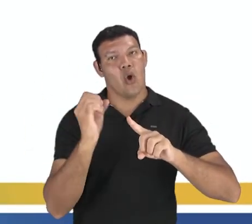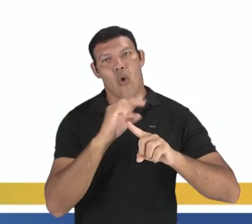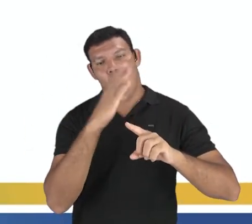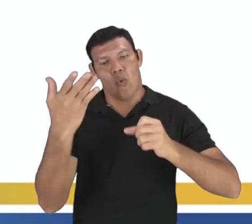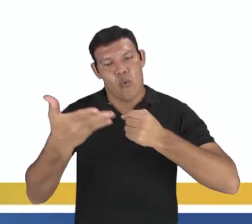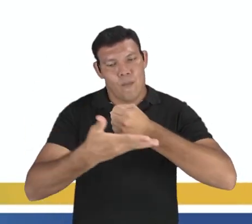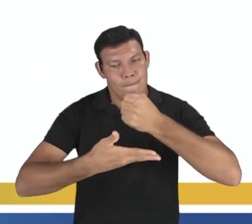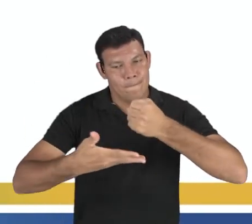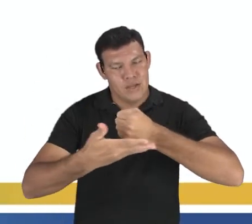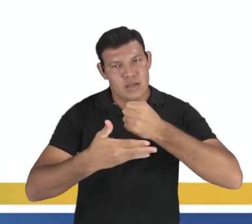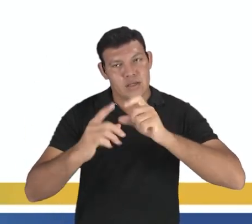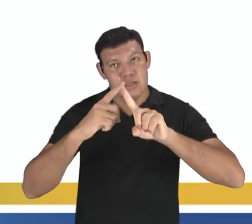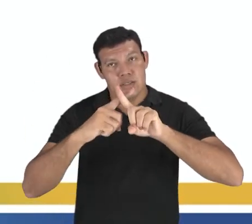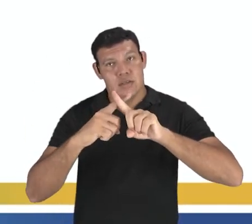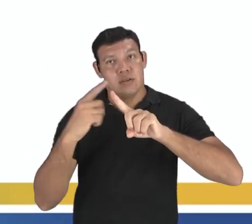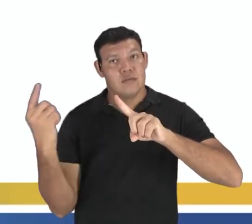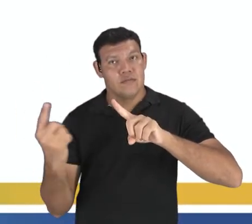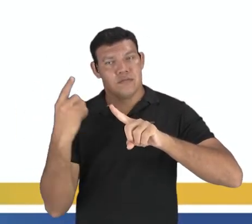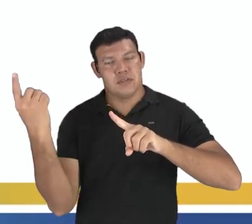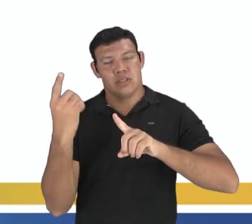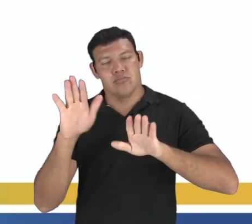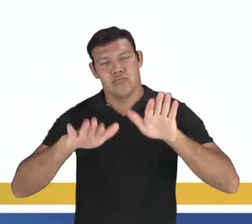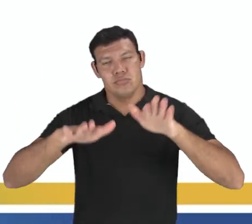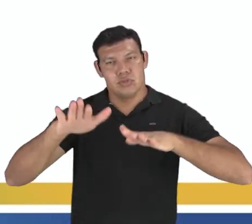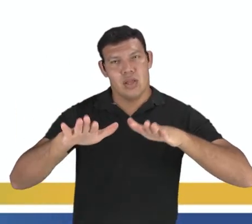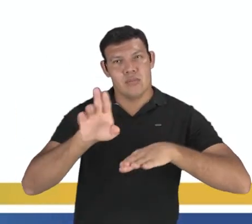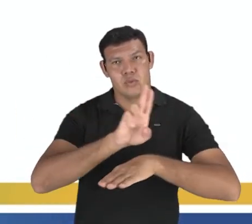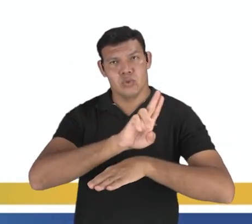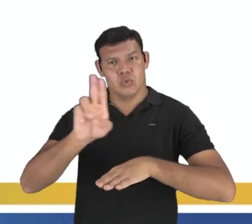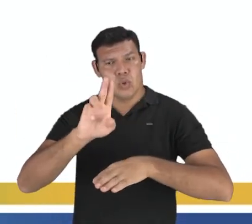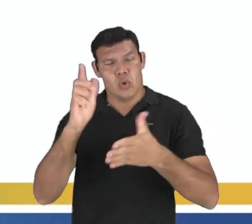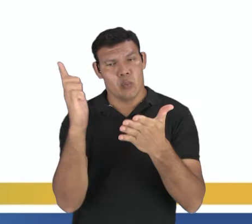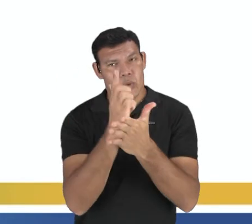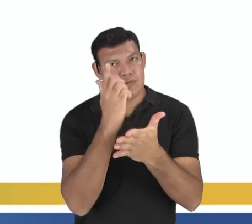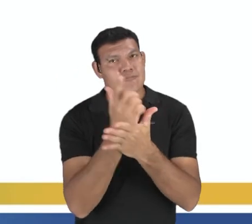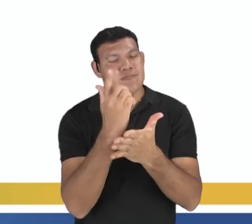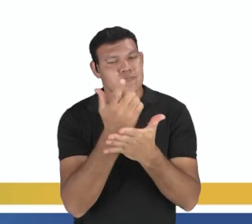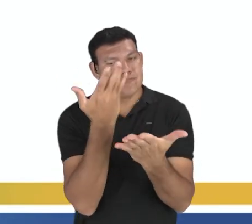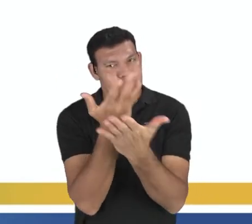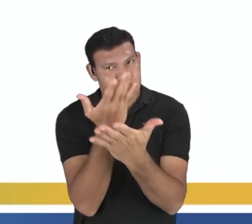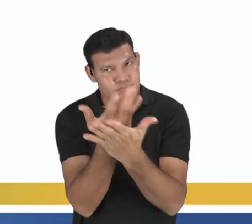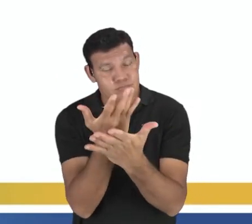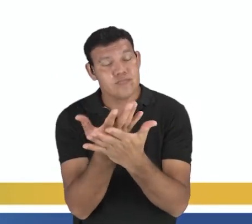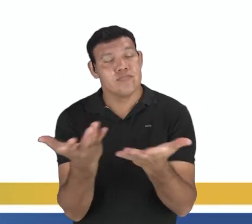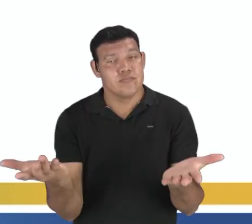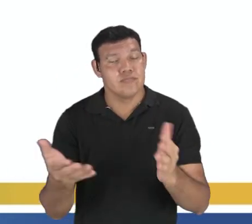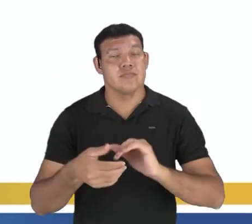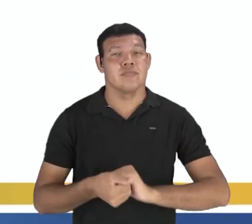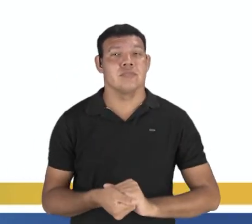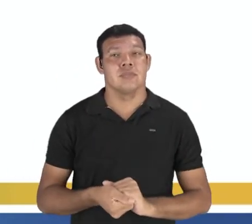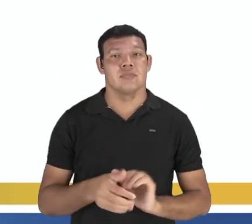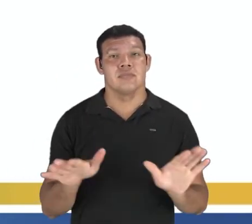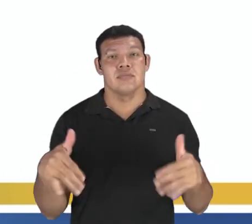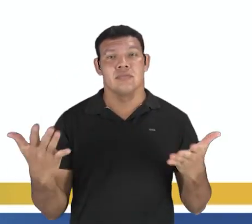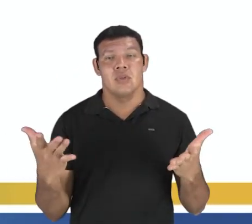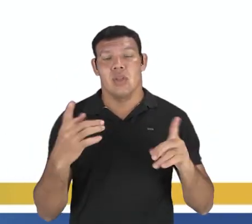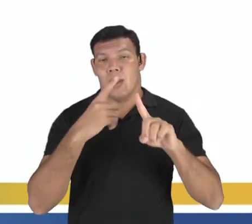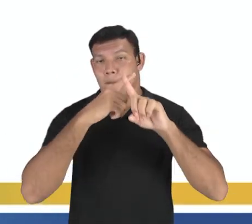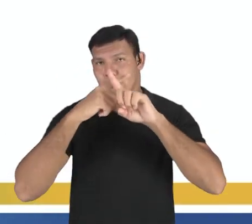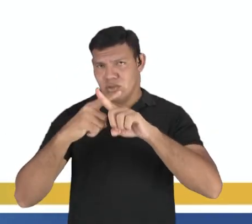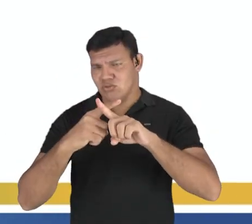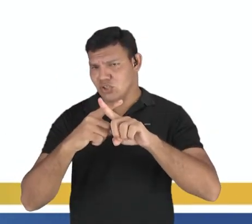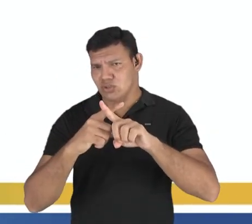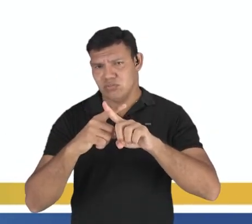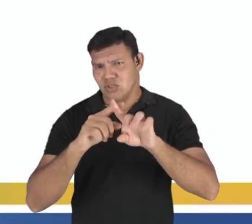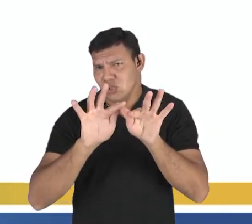a altura. Vai depender aí da nomenclatura do livro que você estiver trabalhando. Então, nesse caso, basta